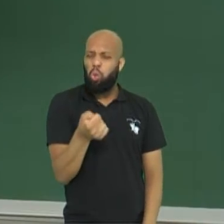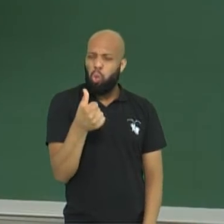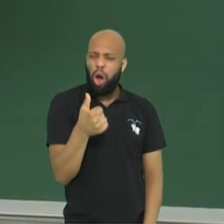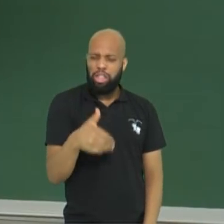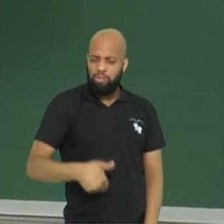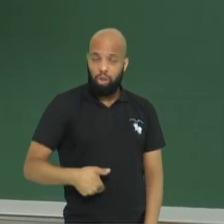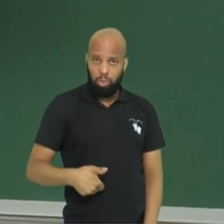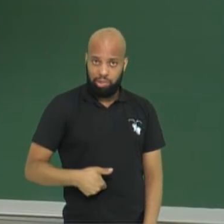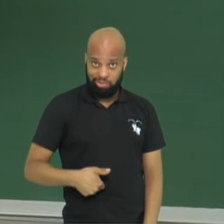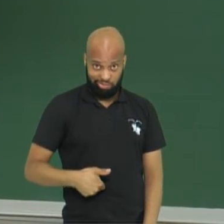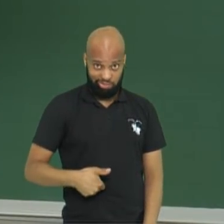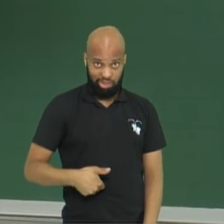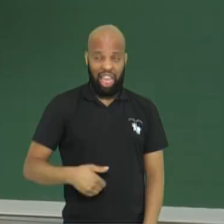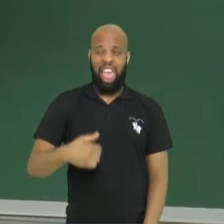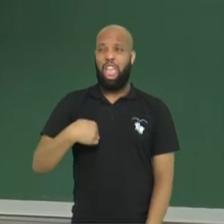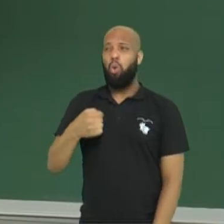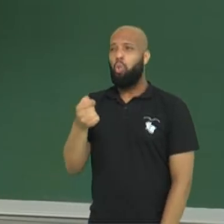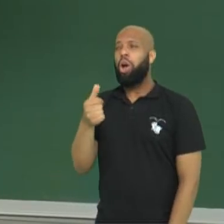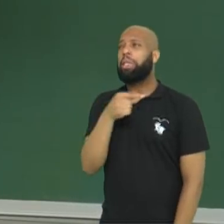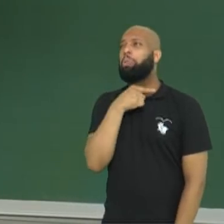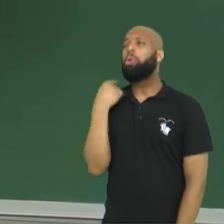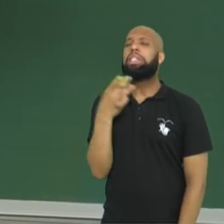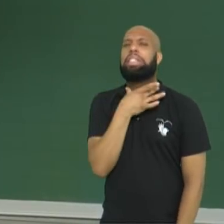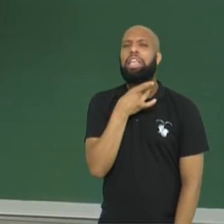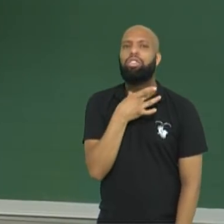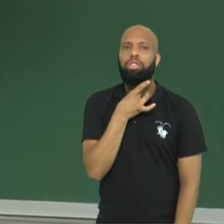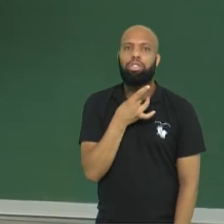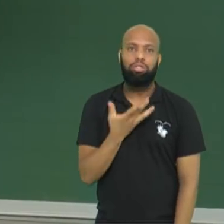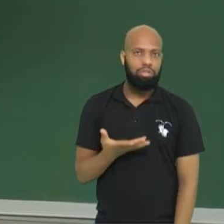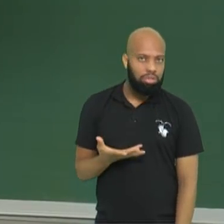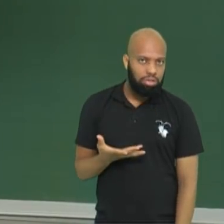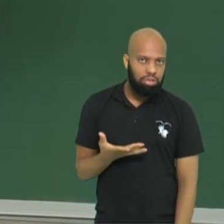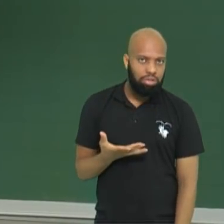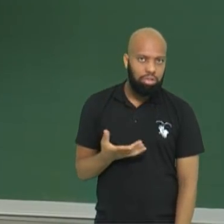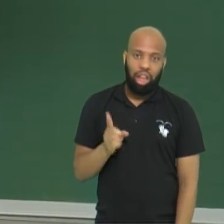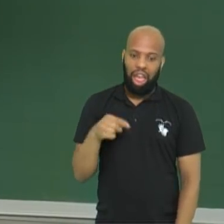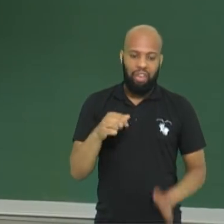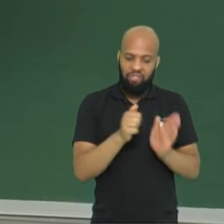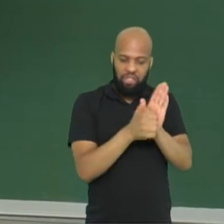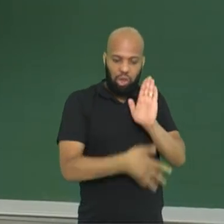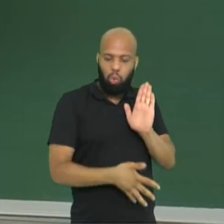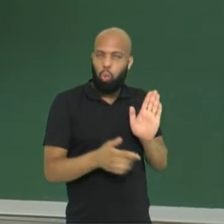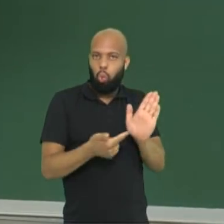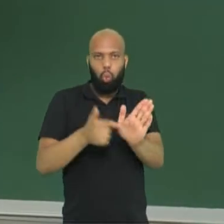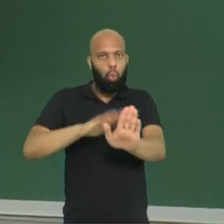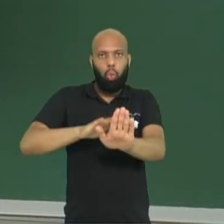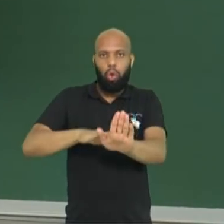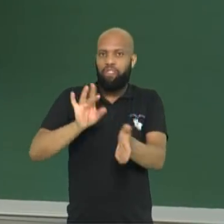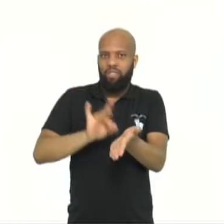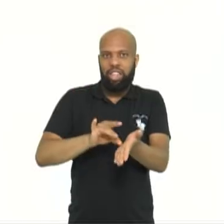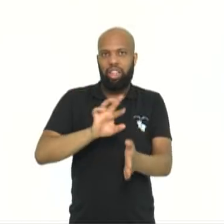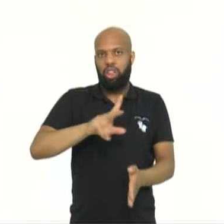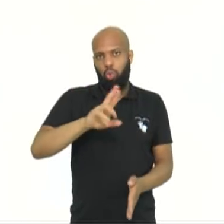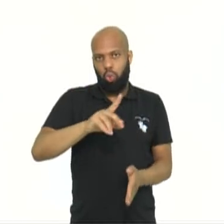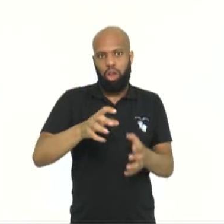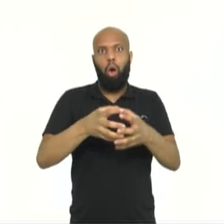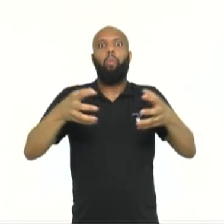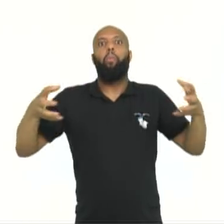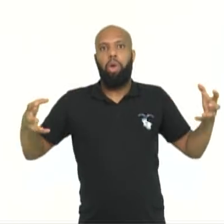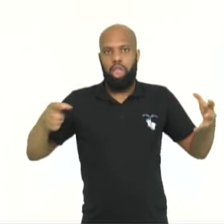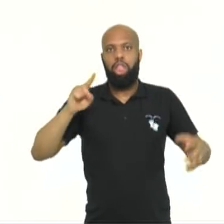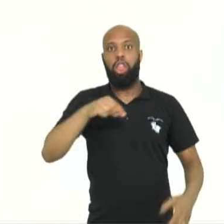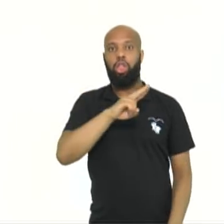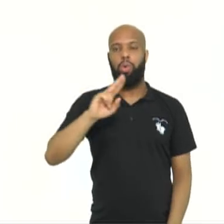existe no real pessoas que morrem de fome e de sede, mas é um sentido figurado, não é o sentido real. Então, isso é um exagero chamado